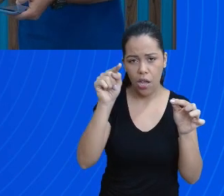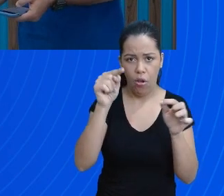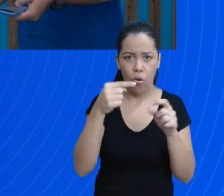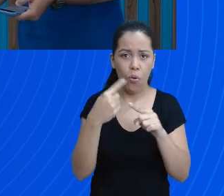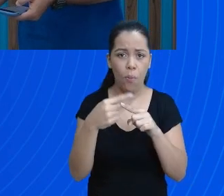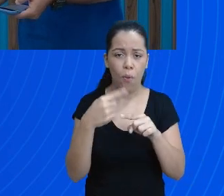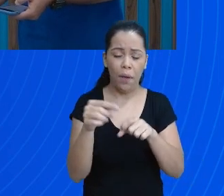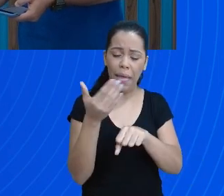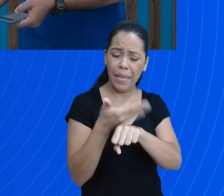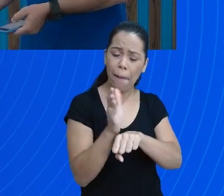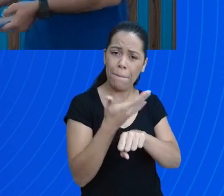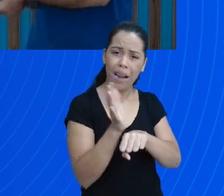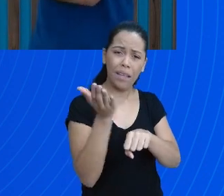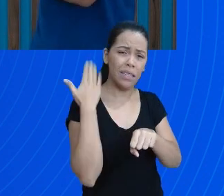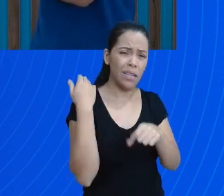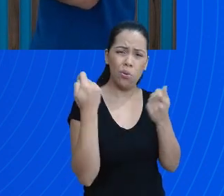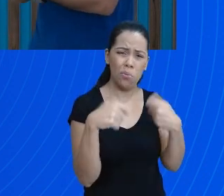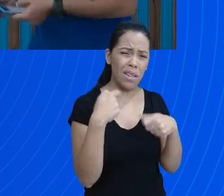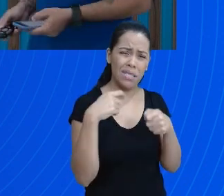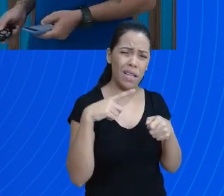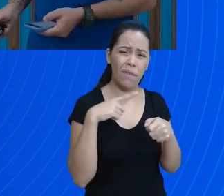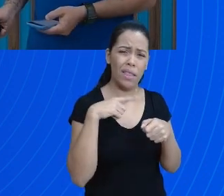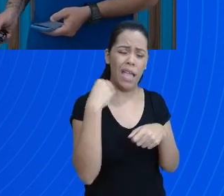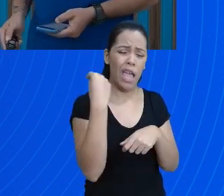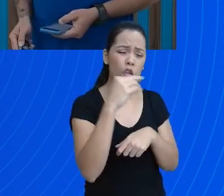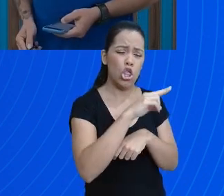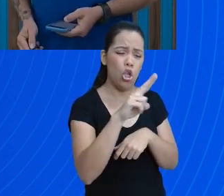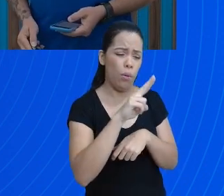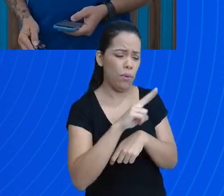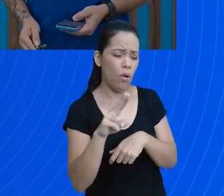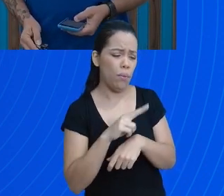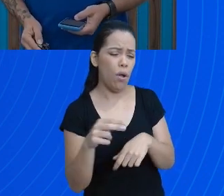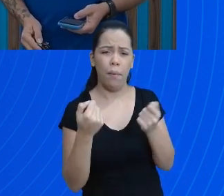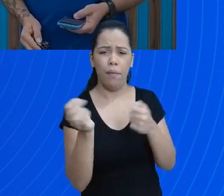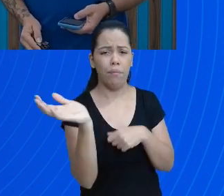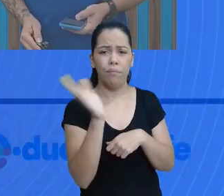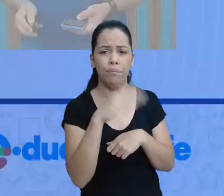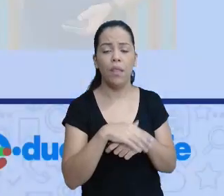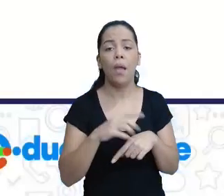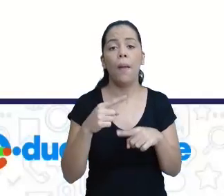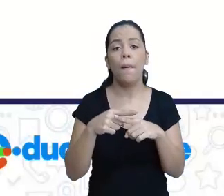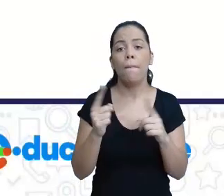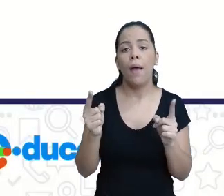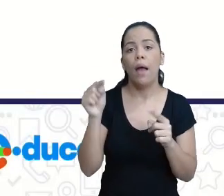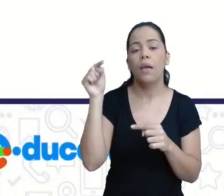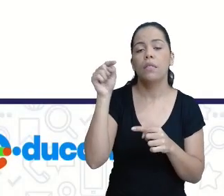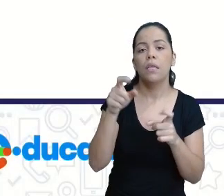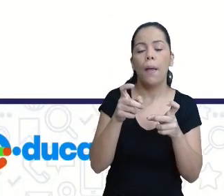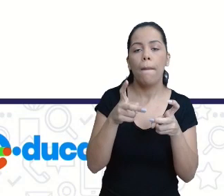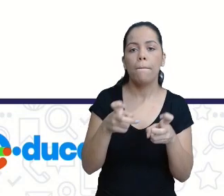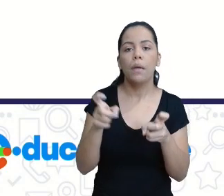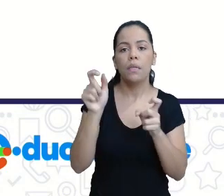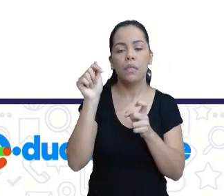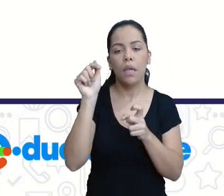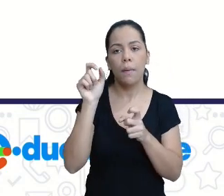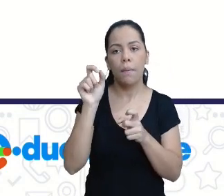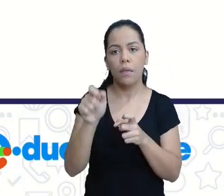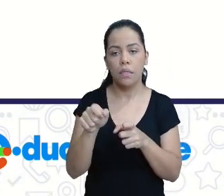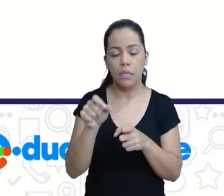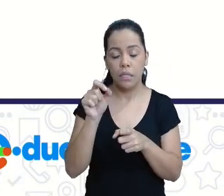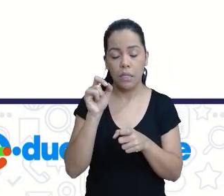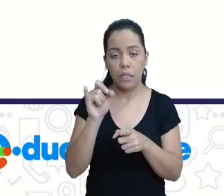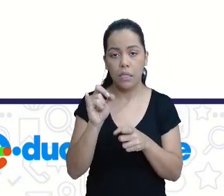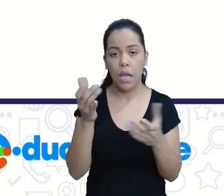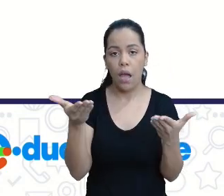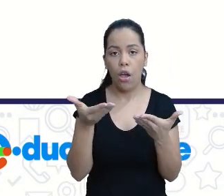nomes específicos, tá certo? Então imagina que aquele lado maior ali, ele tem 20 centímetros. Eu vou medir todos os elementos, tá